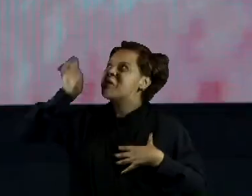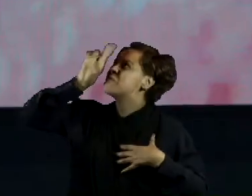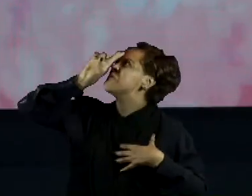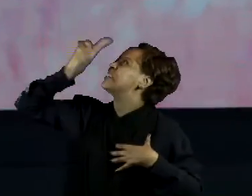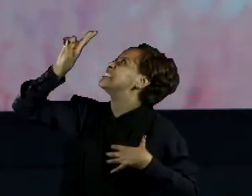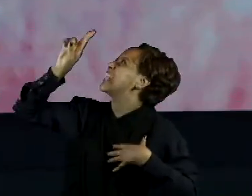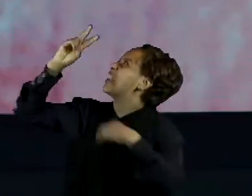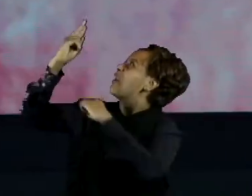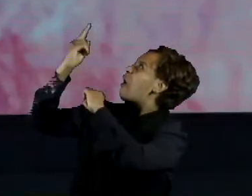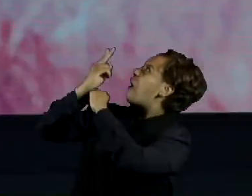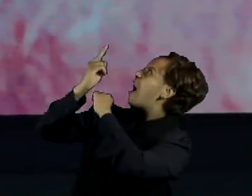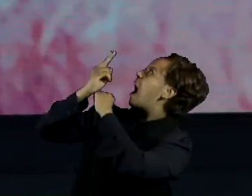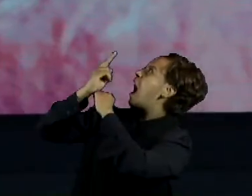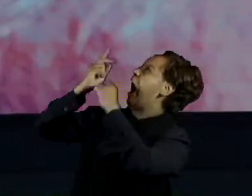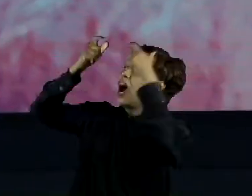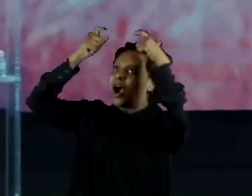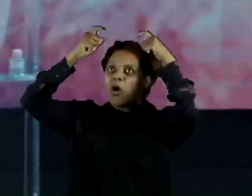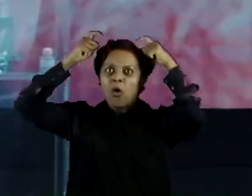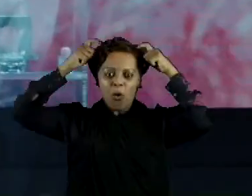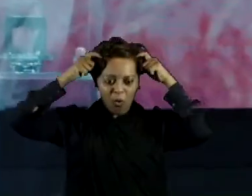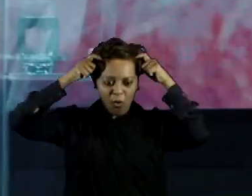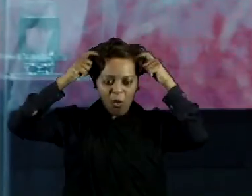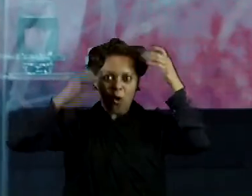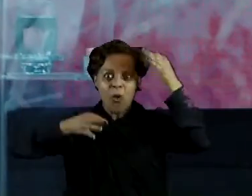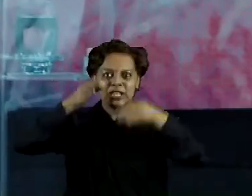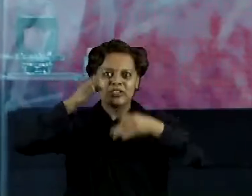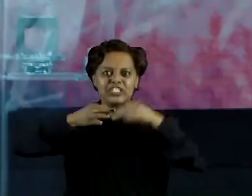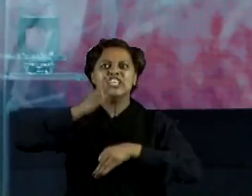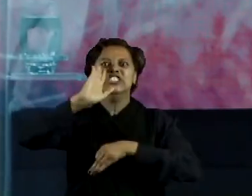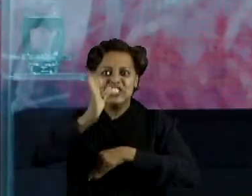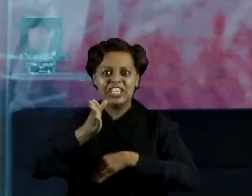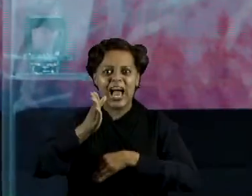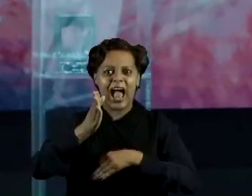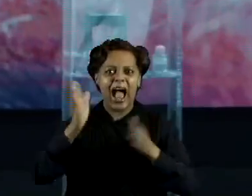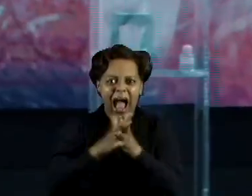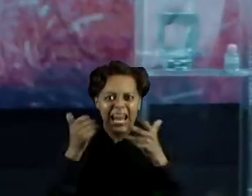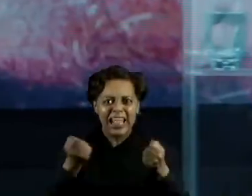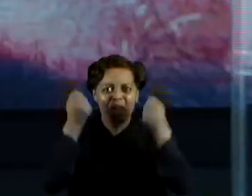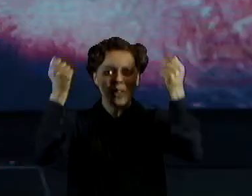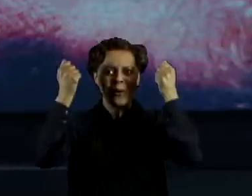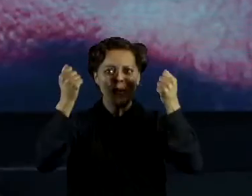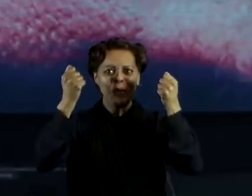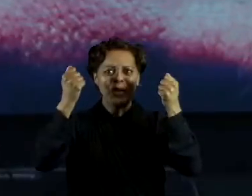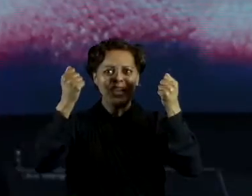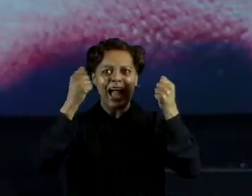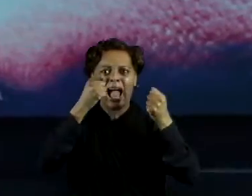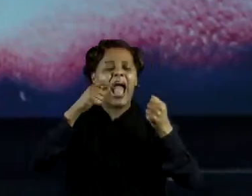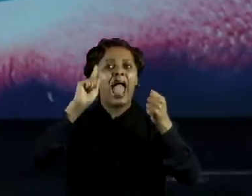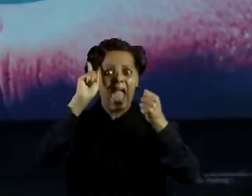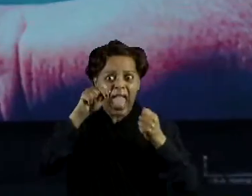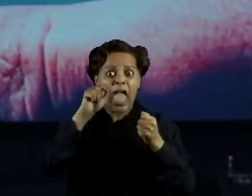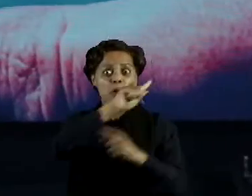a coroa da justiça. Aleluia, igreja! Esse é o chamado de Deus para nós.